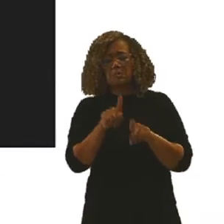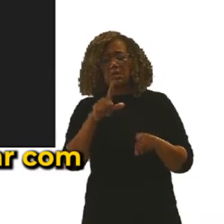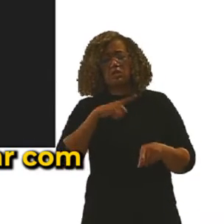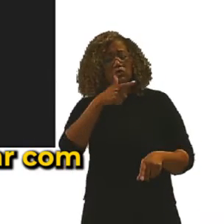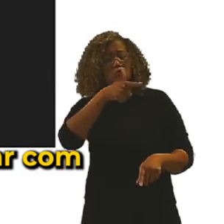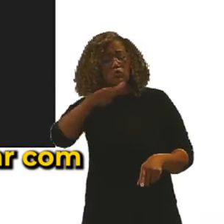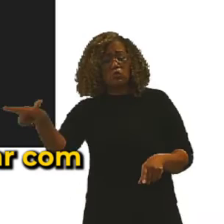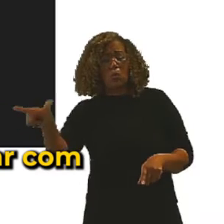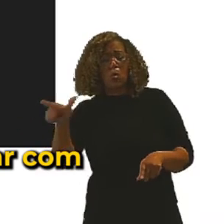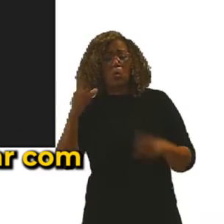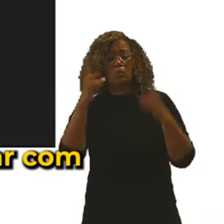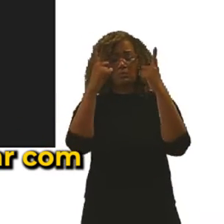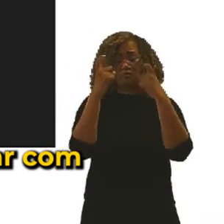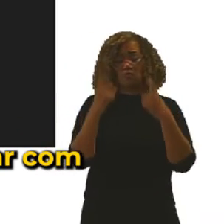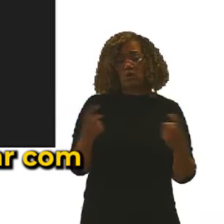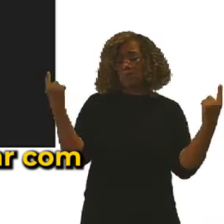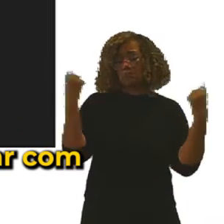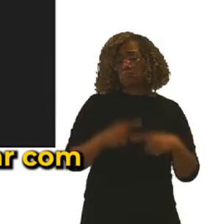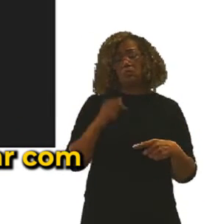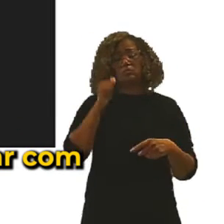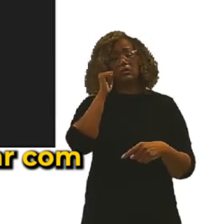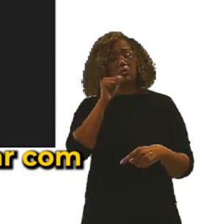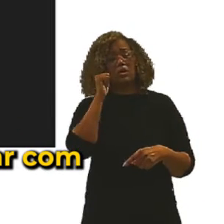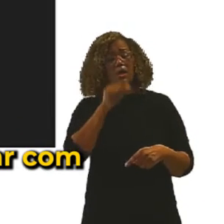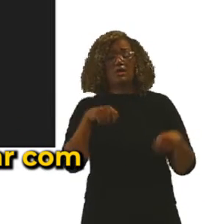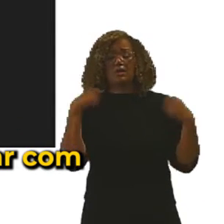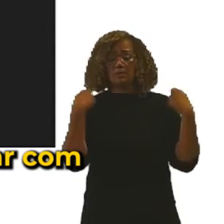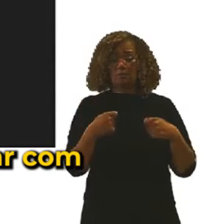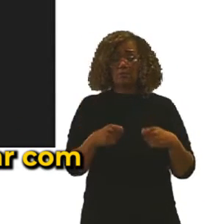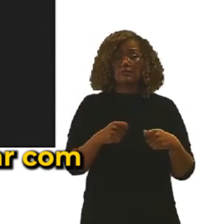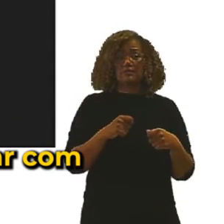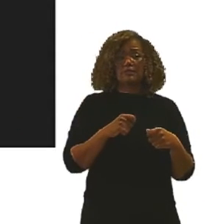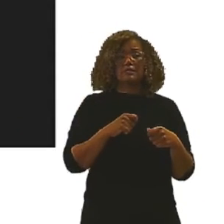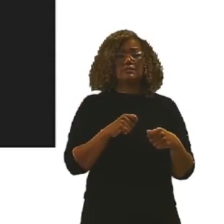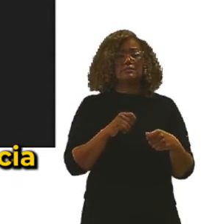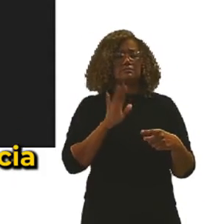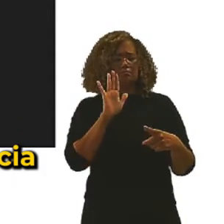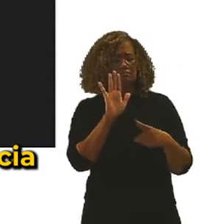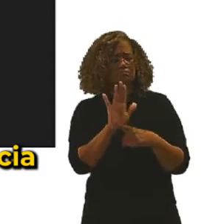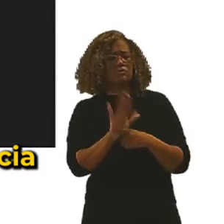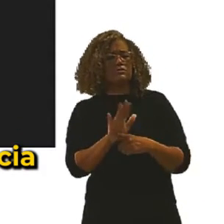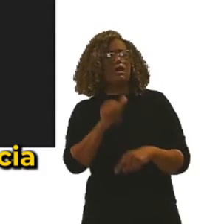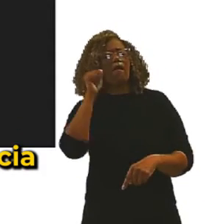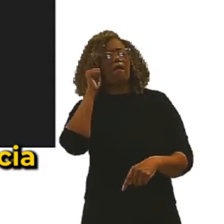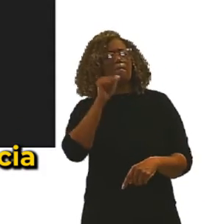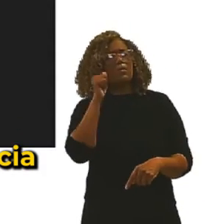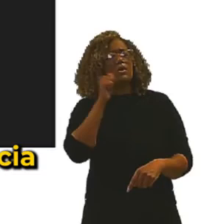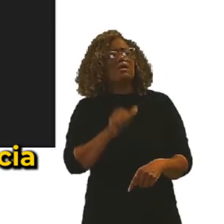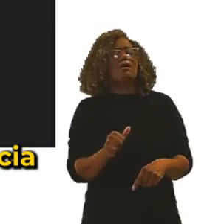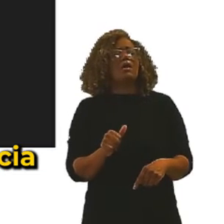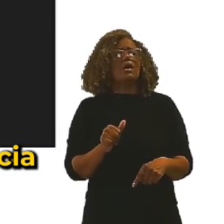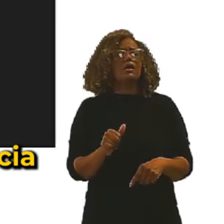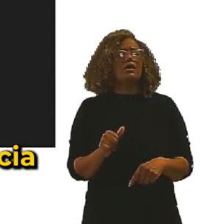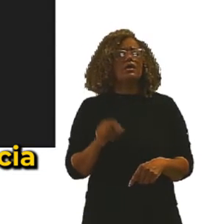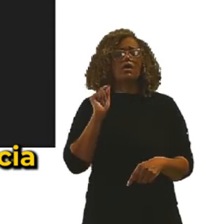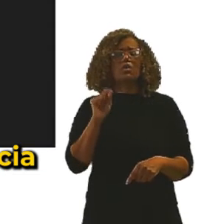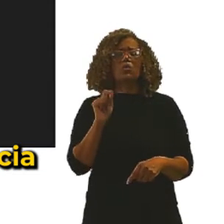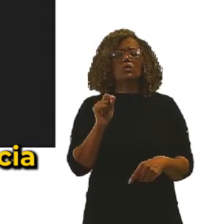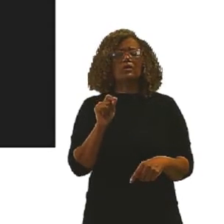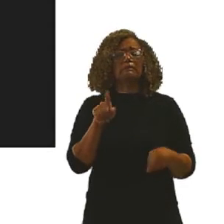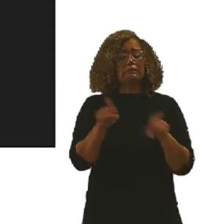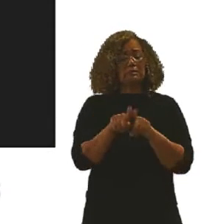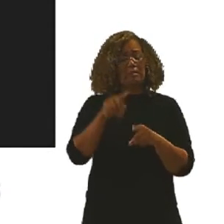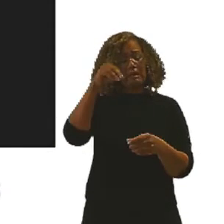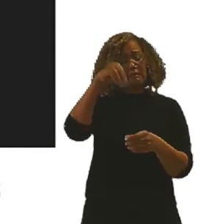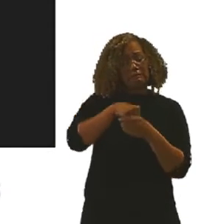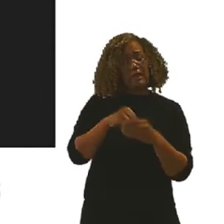mulheres. É fundamental na nossa atuação esse olhar com perspectiva de gênero, que percebe o potencial letal da violência doméstica e